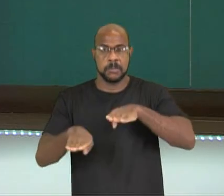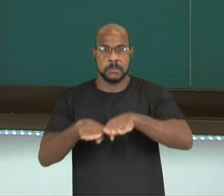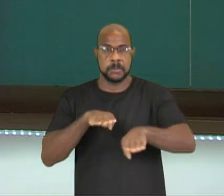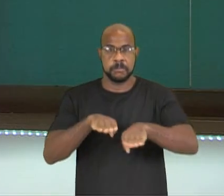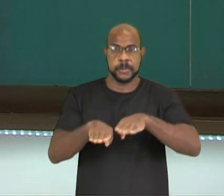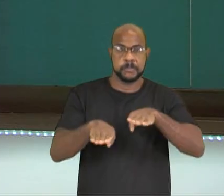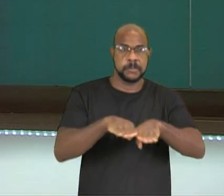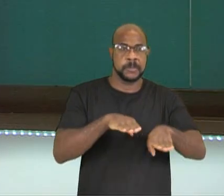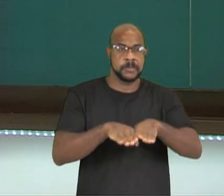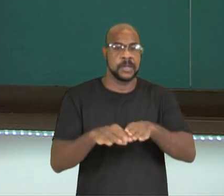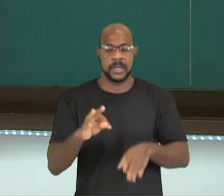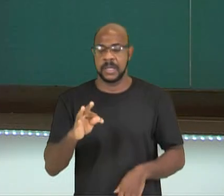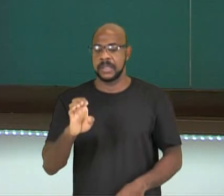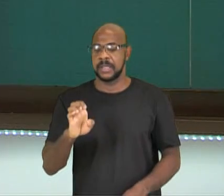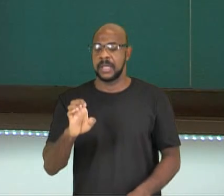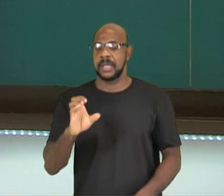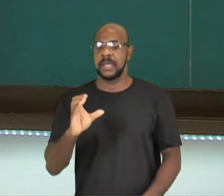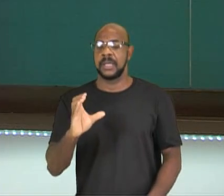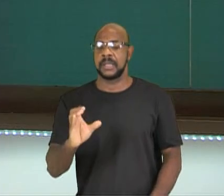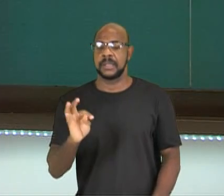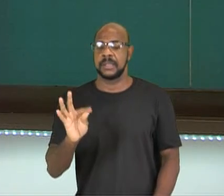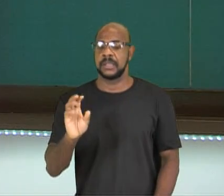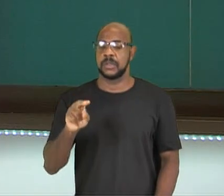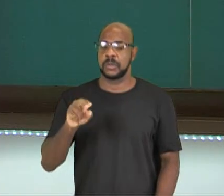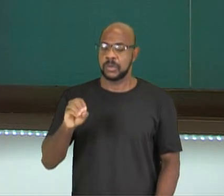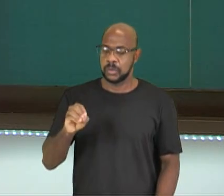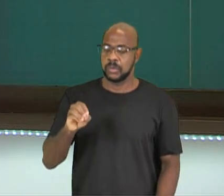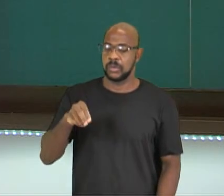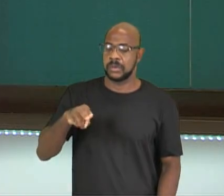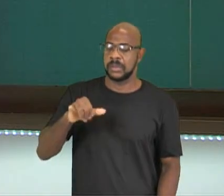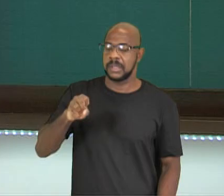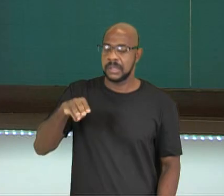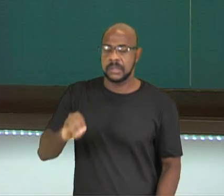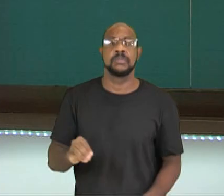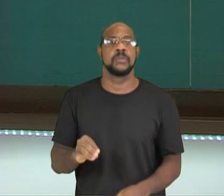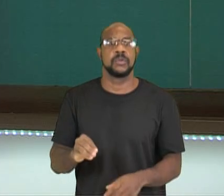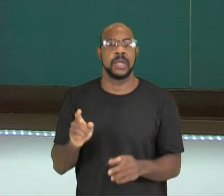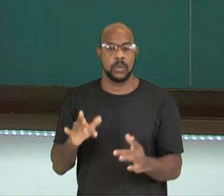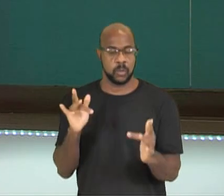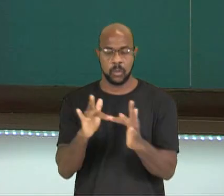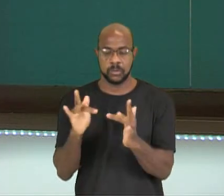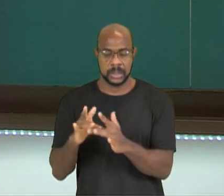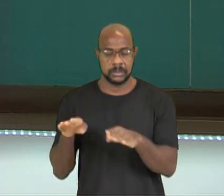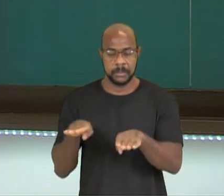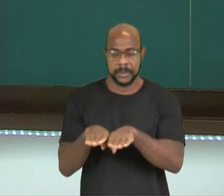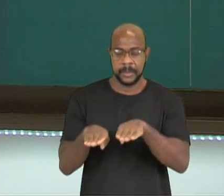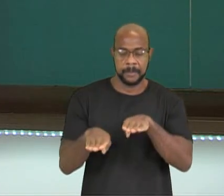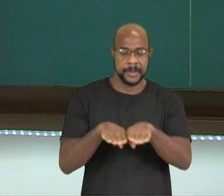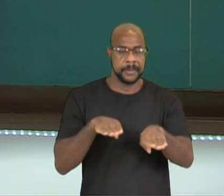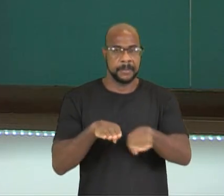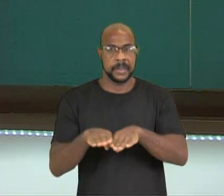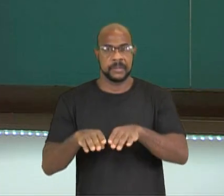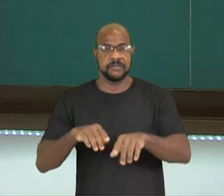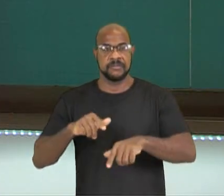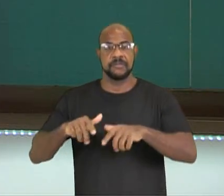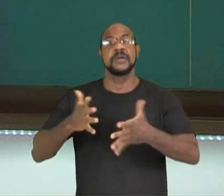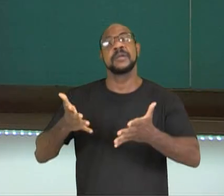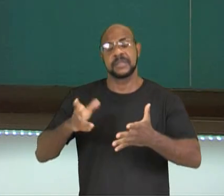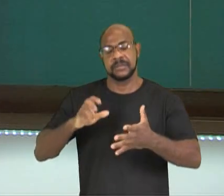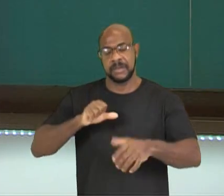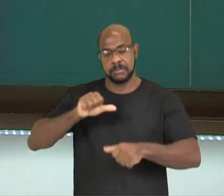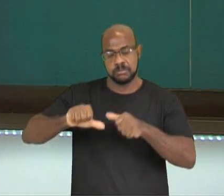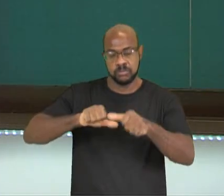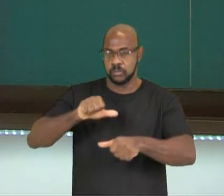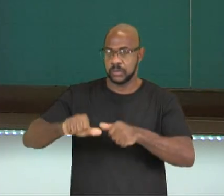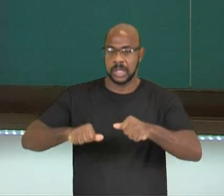tectônicas, esse choque de placas, esse contato de placas tectônicas vai modificar a parte externa